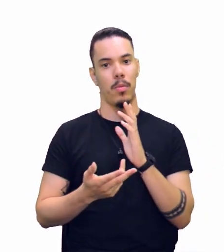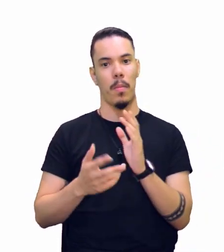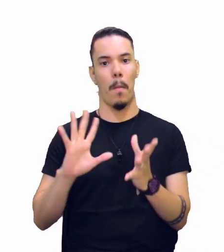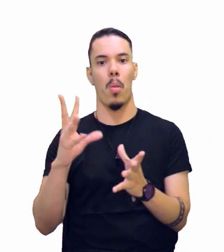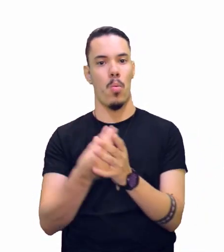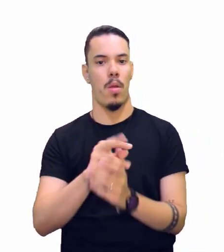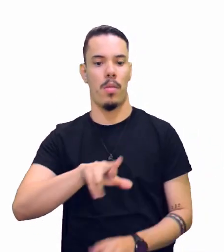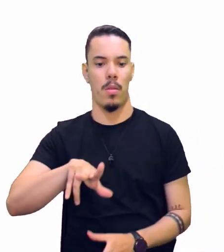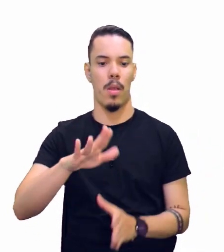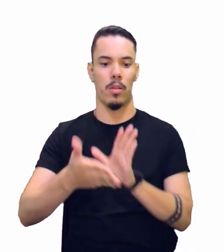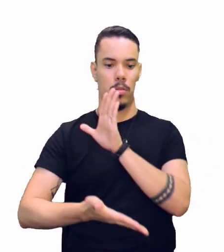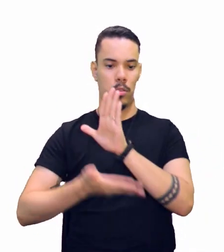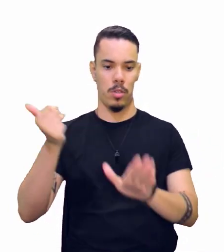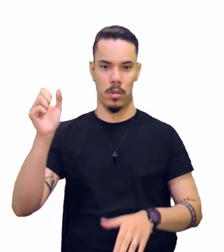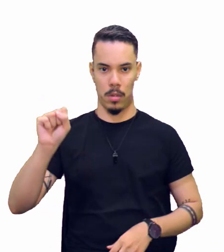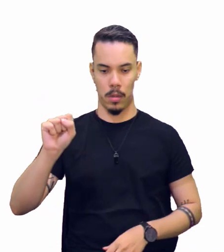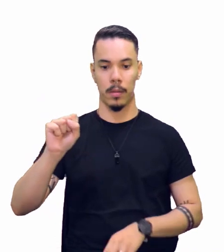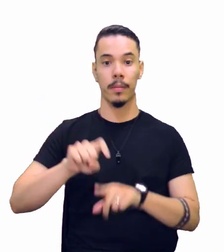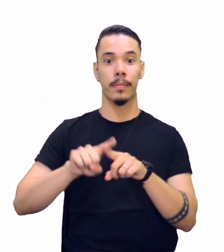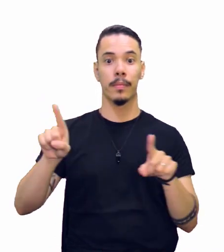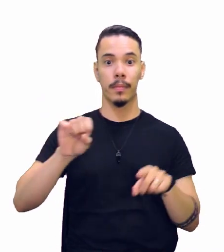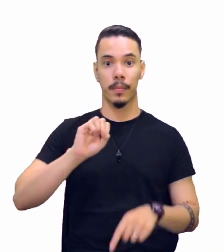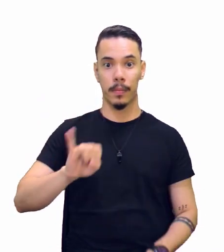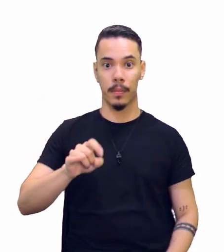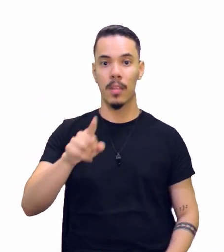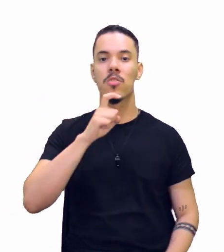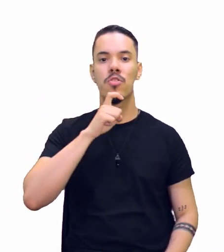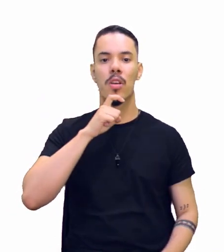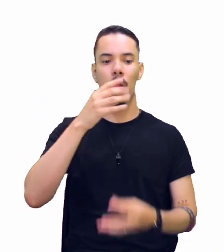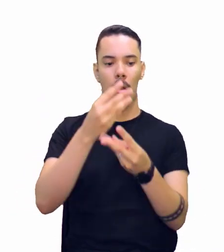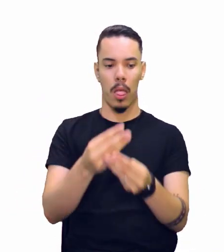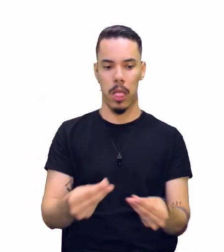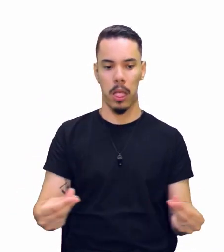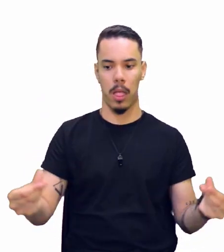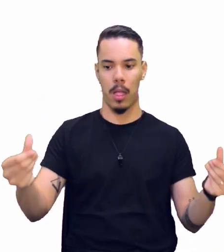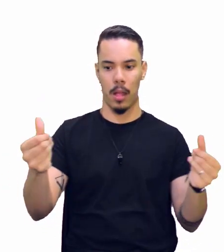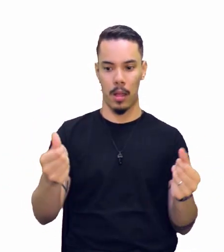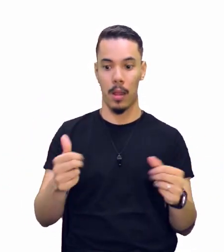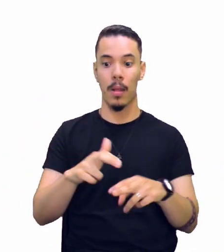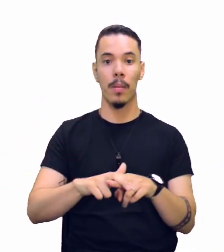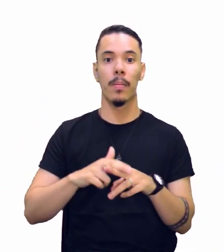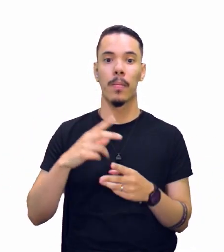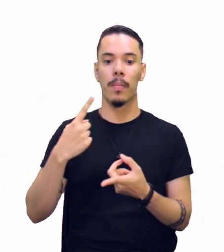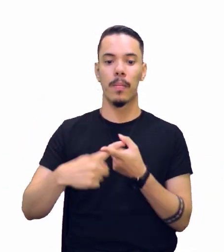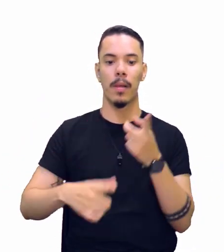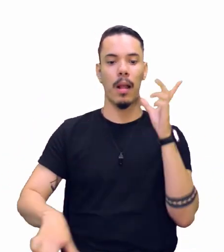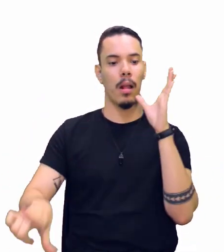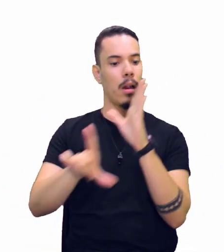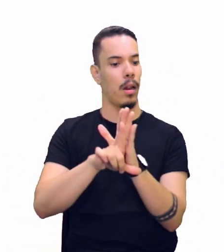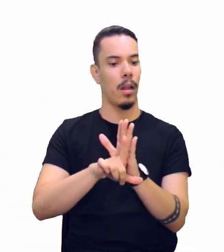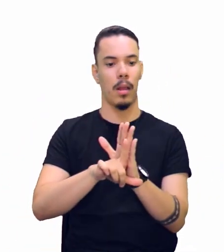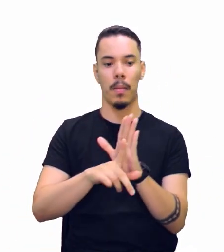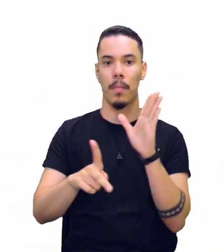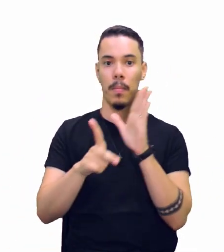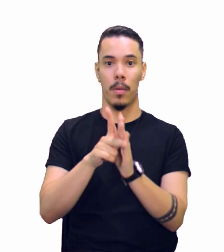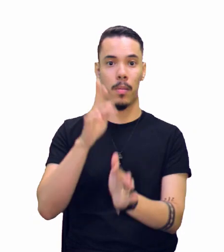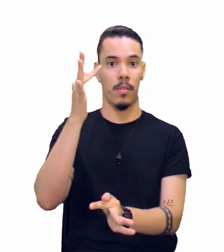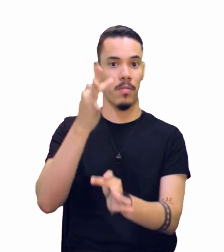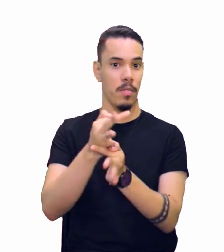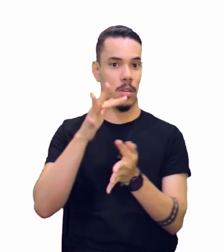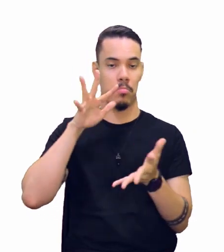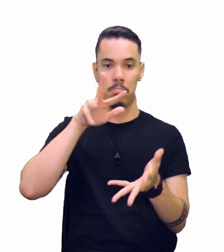né? Então, se você aquecer o gelo, ele derrete. Pois trata-se de uma lei universal da física, que